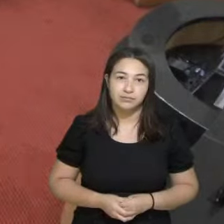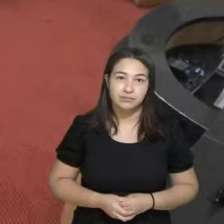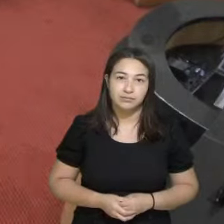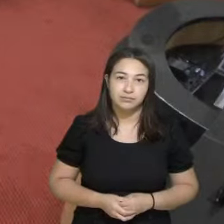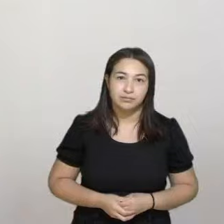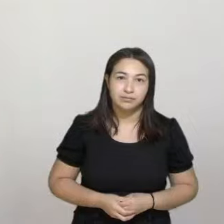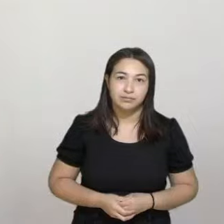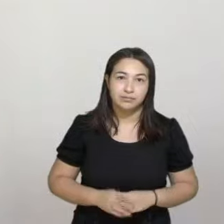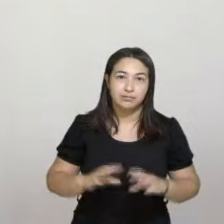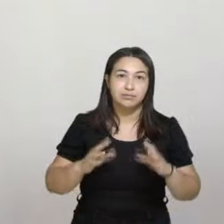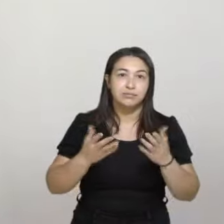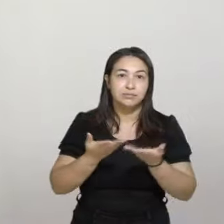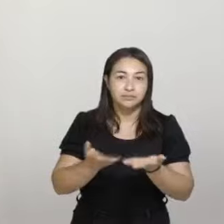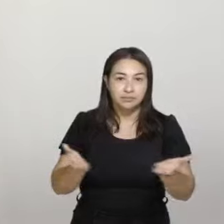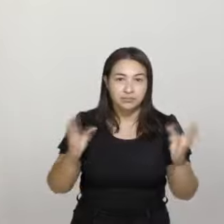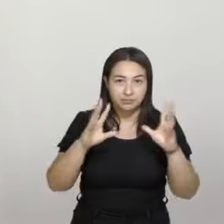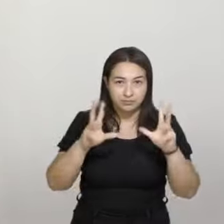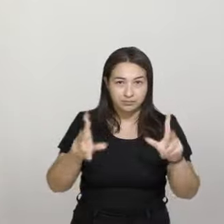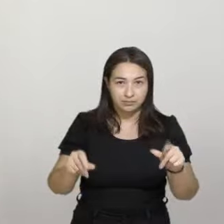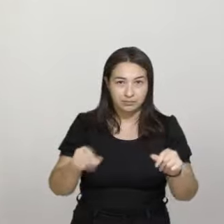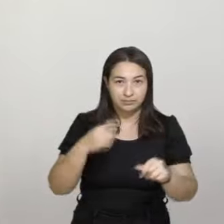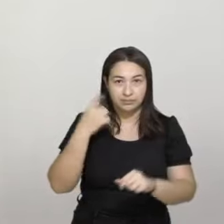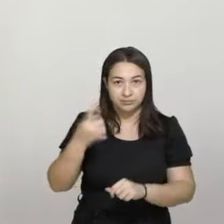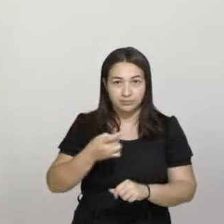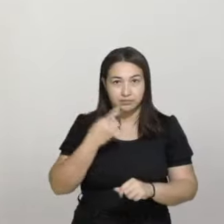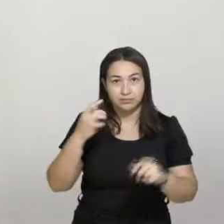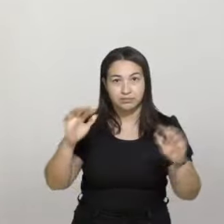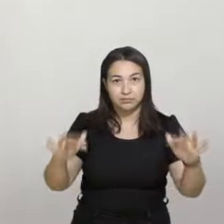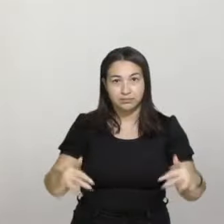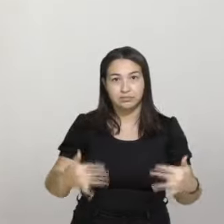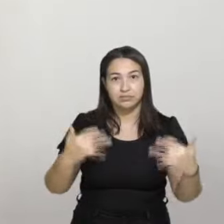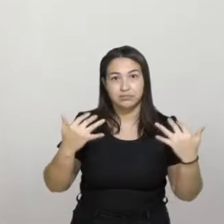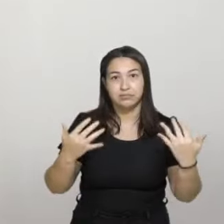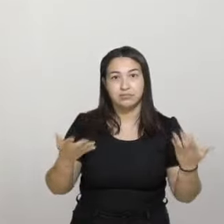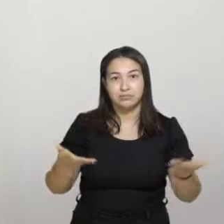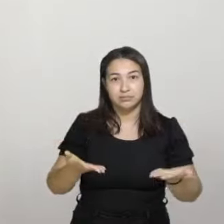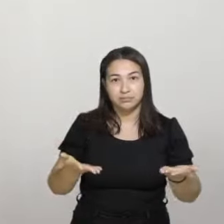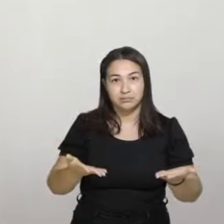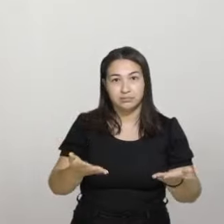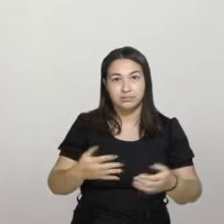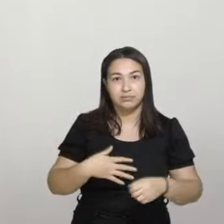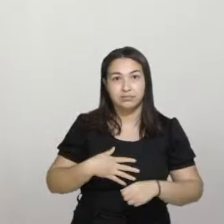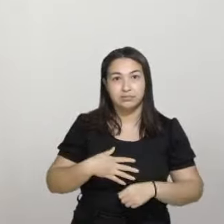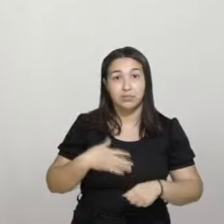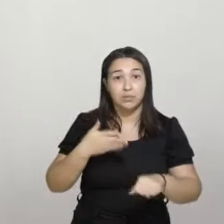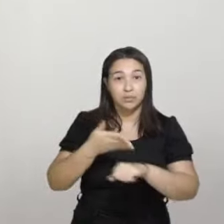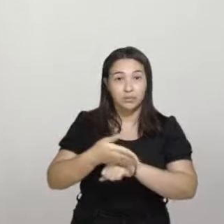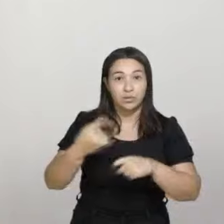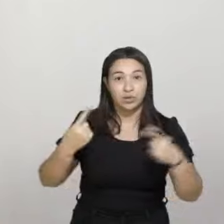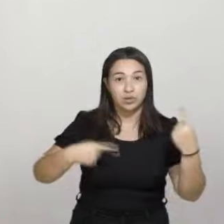Senhores deputados, as pessoas que nos acompanham aqui, eu vim discutir essa matéria